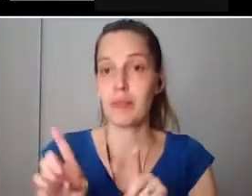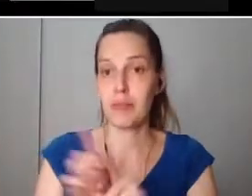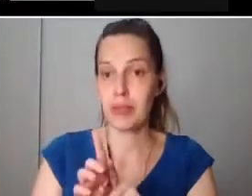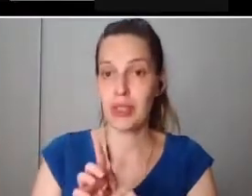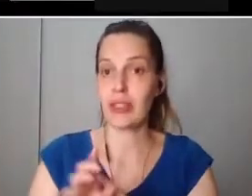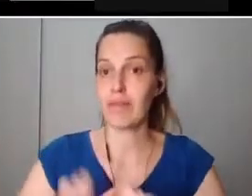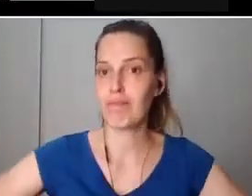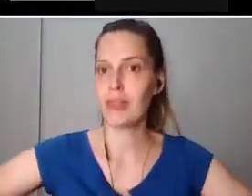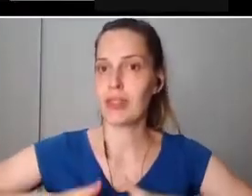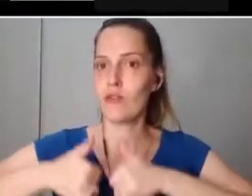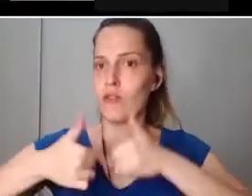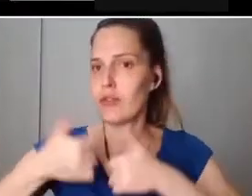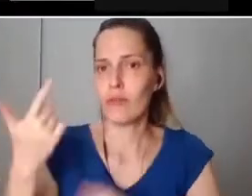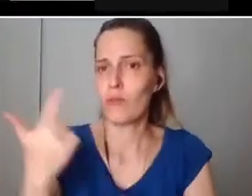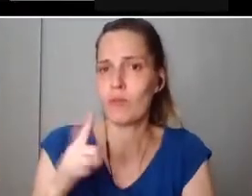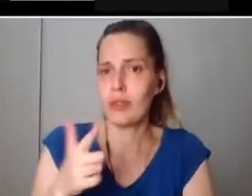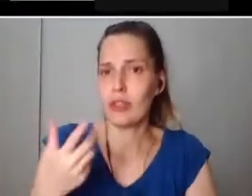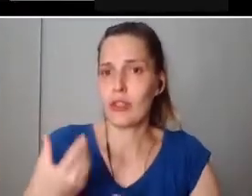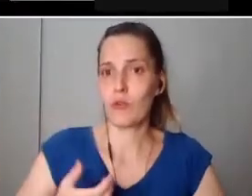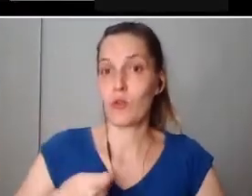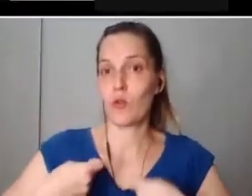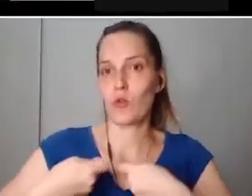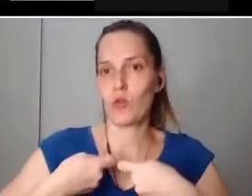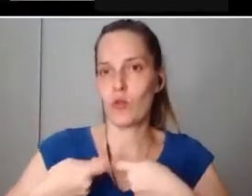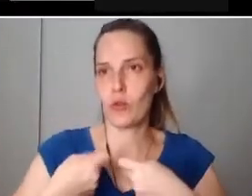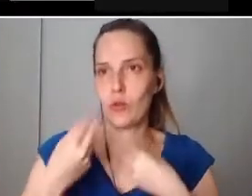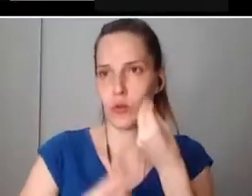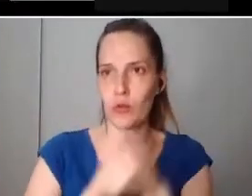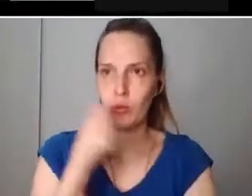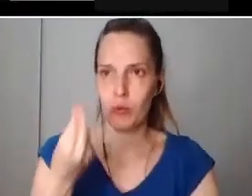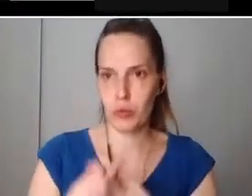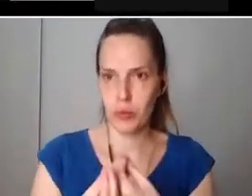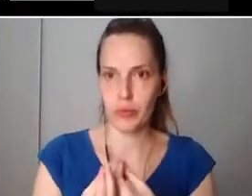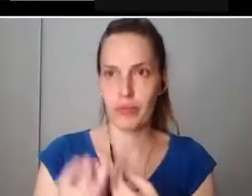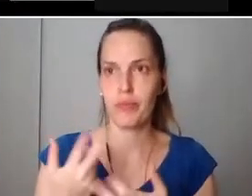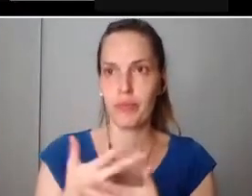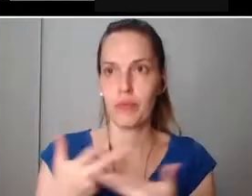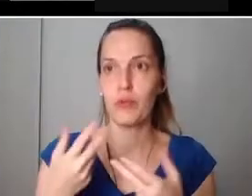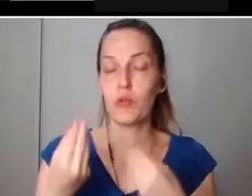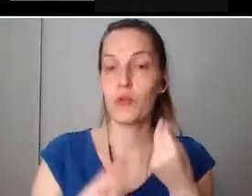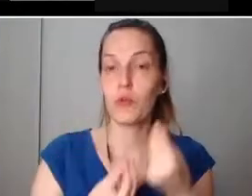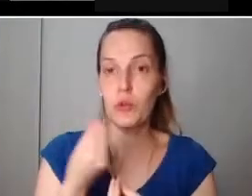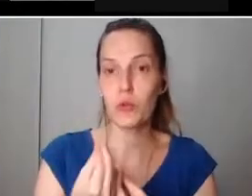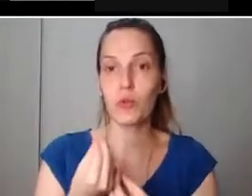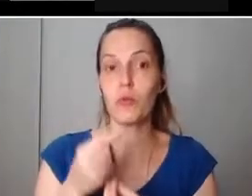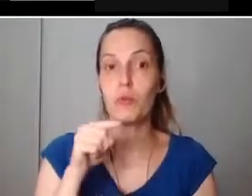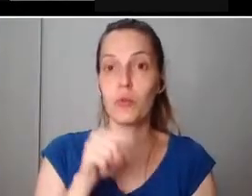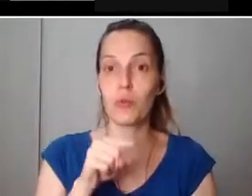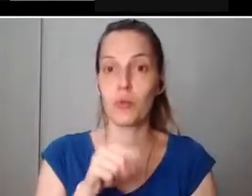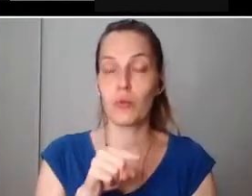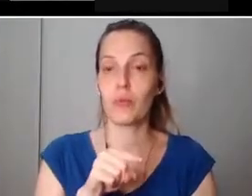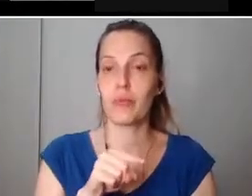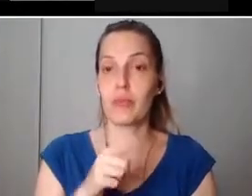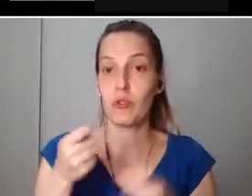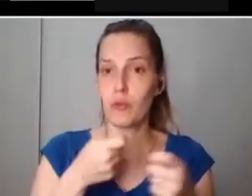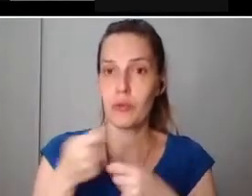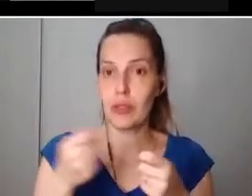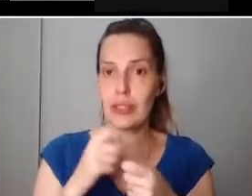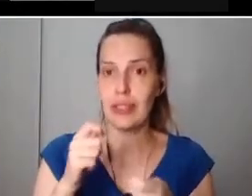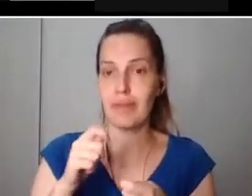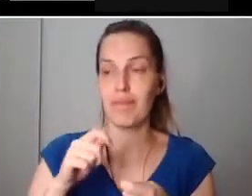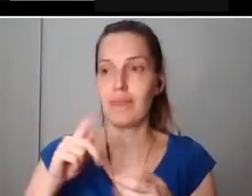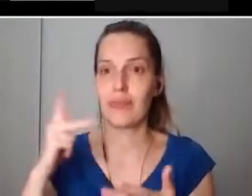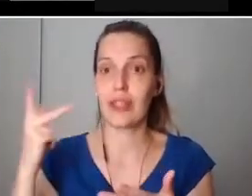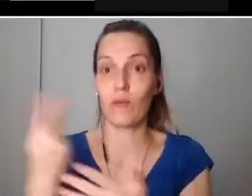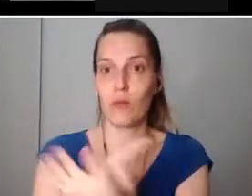não existe, como não existe nada que a gente possa fazer precocemente para prevenir que isso aqui aconteça, né, se tu